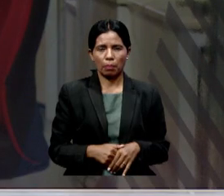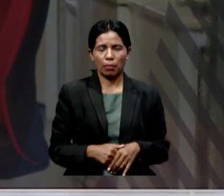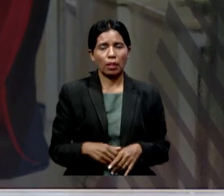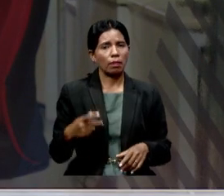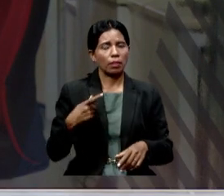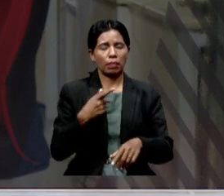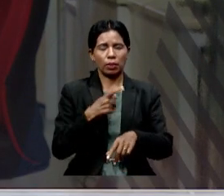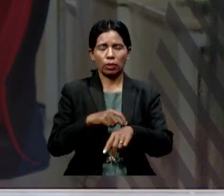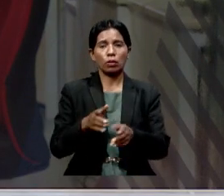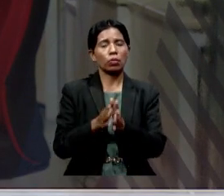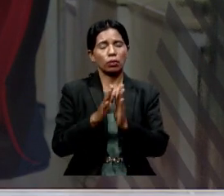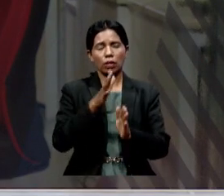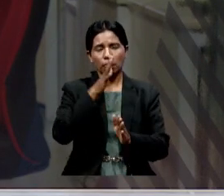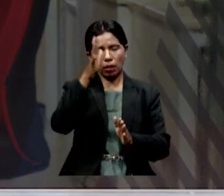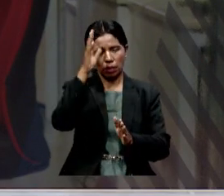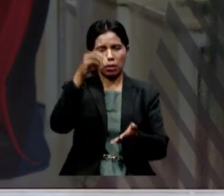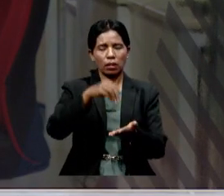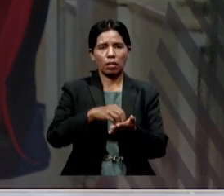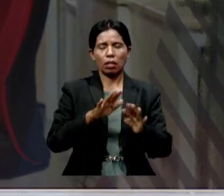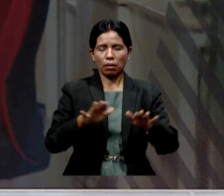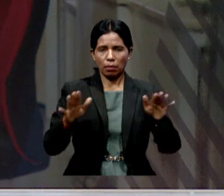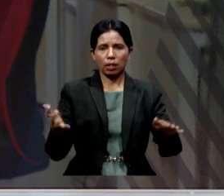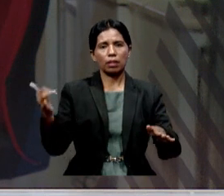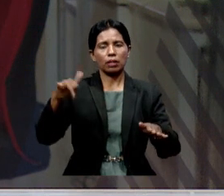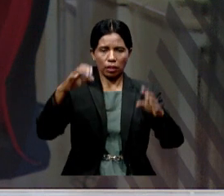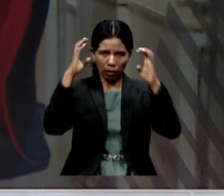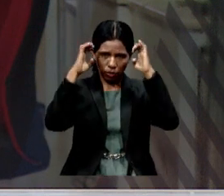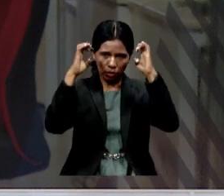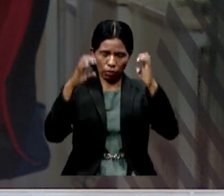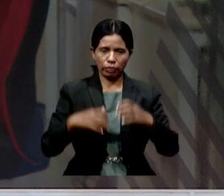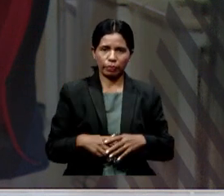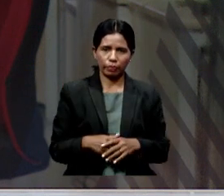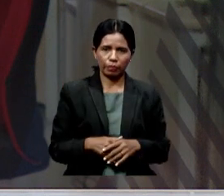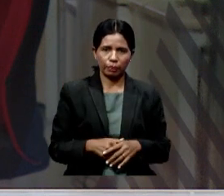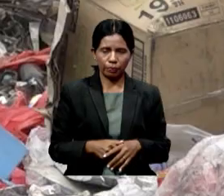Parlamento Nacional Russo Inang Amang investe la barxira e a educação.